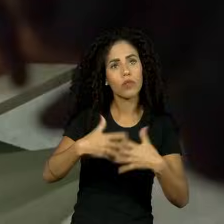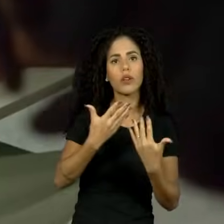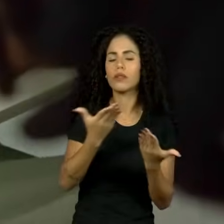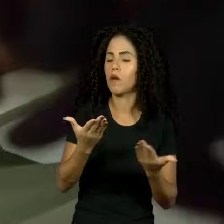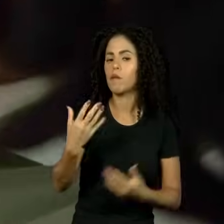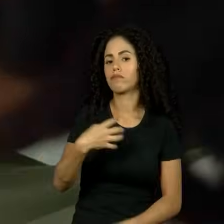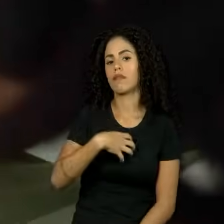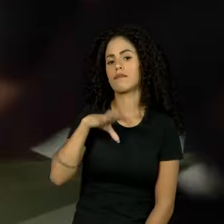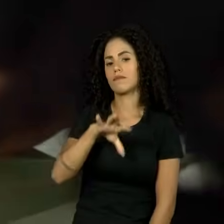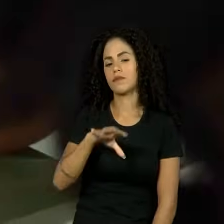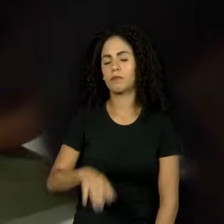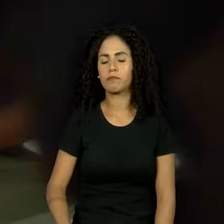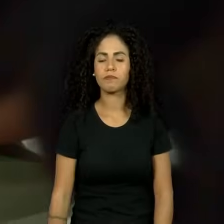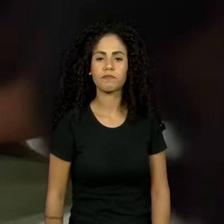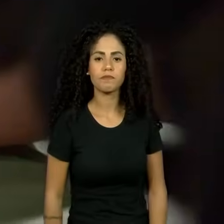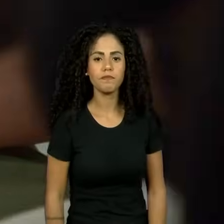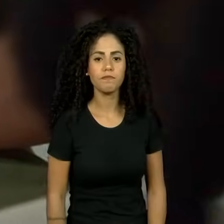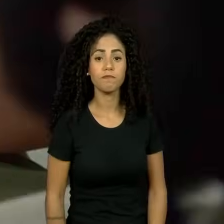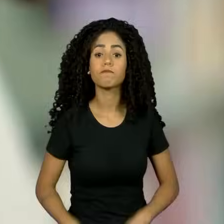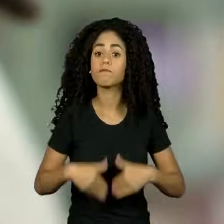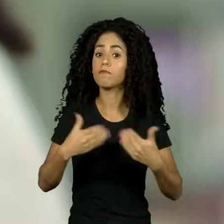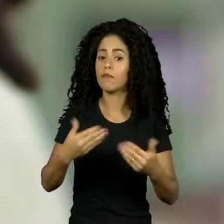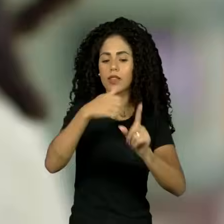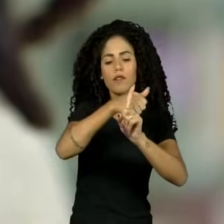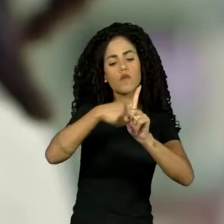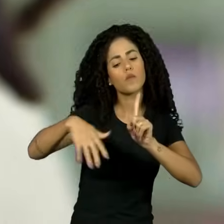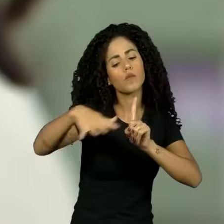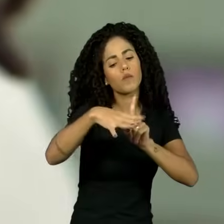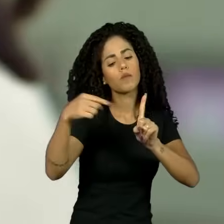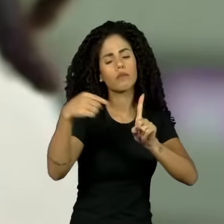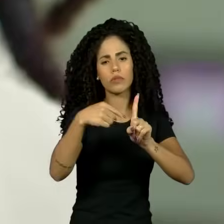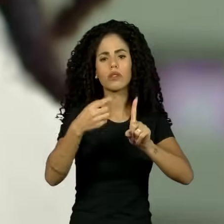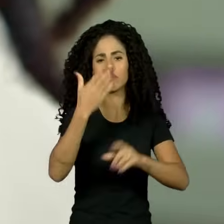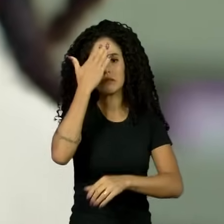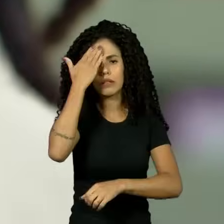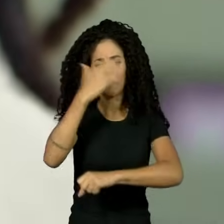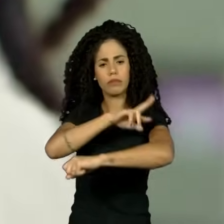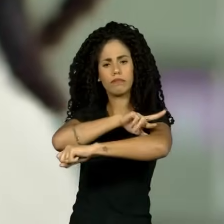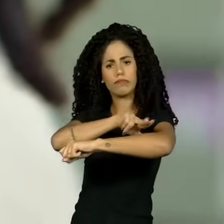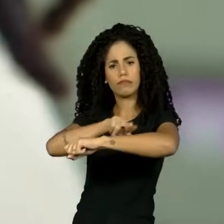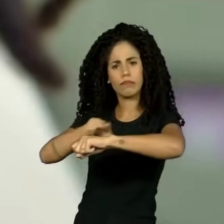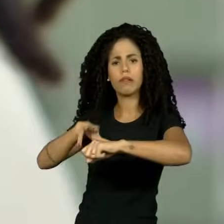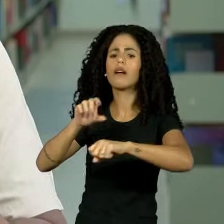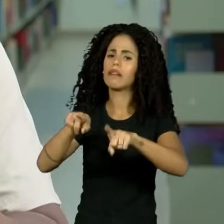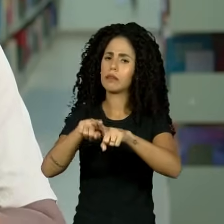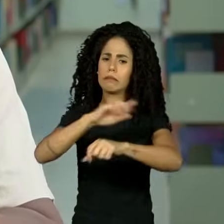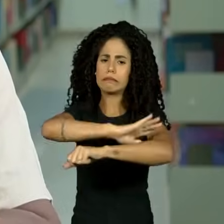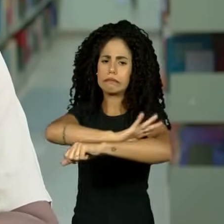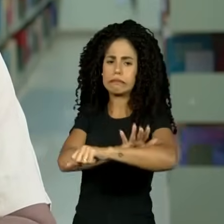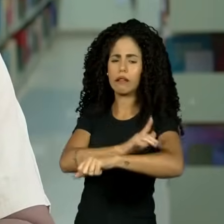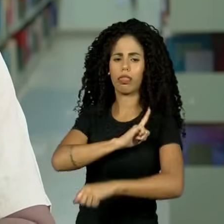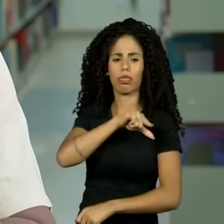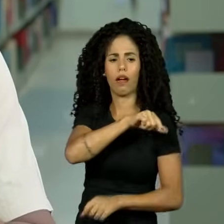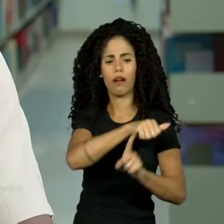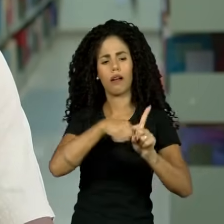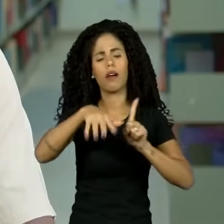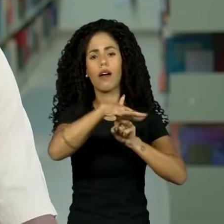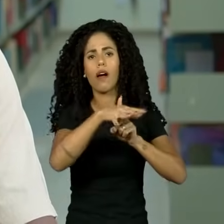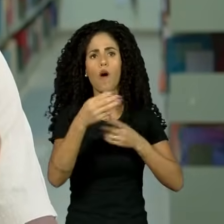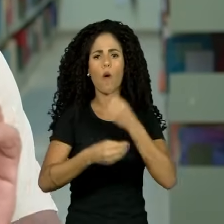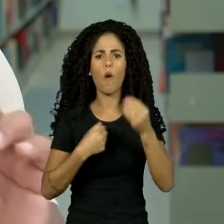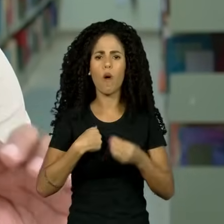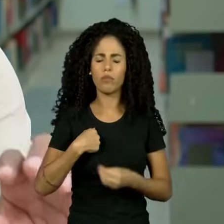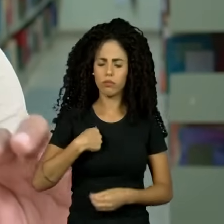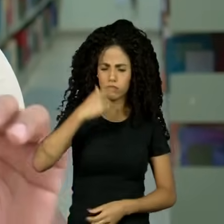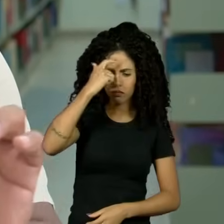essas duas ideias centrais. Numa sociedade bastante racializada, ou seja, profundamente racista, a ideia de cor,